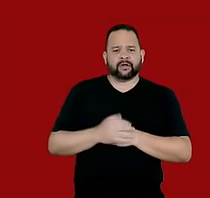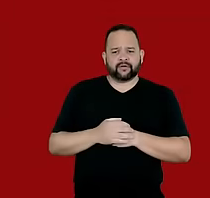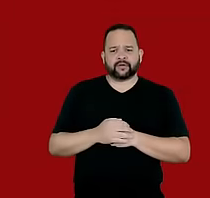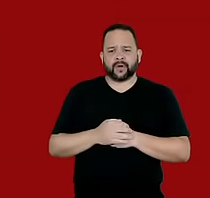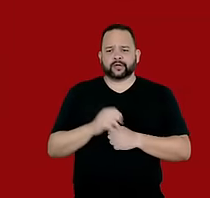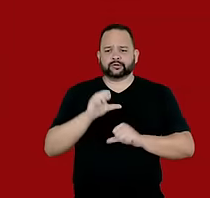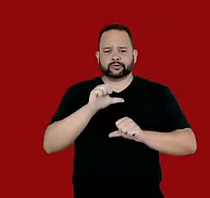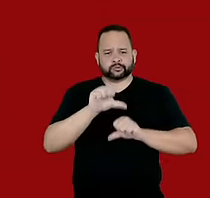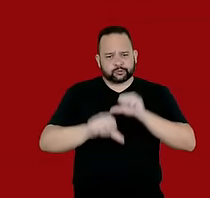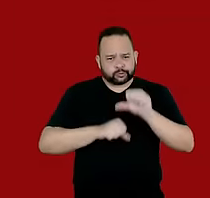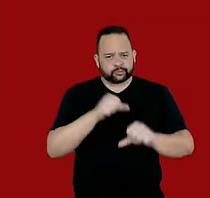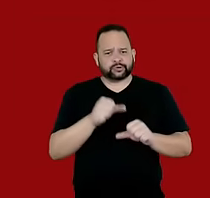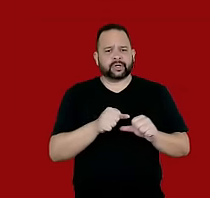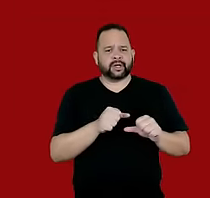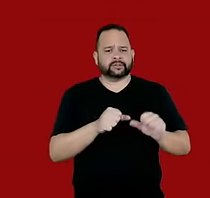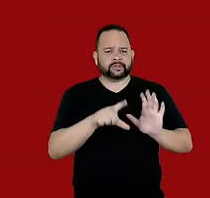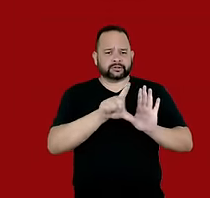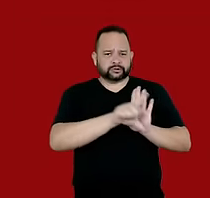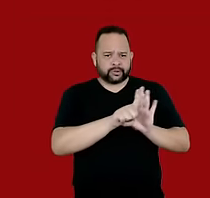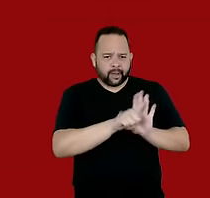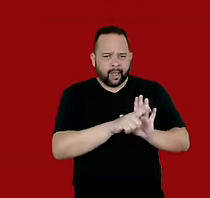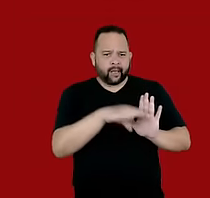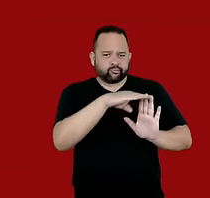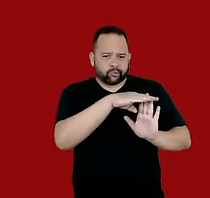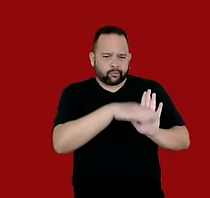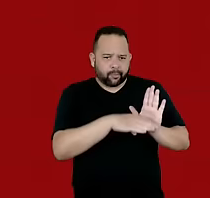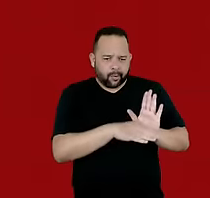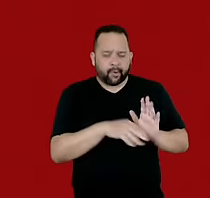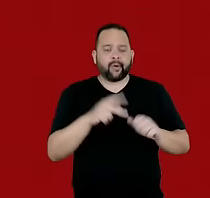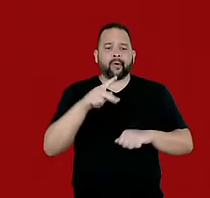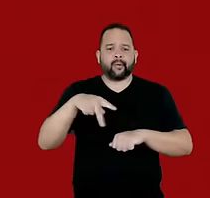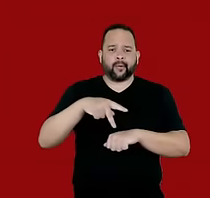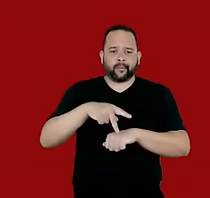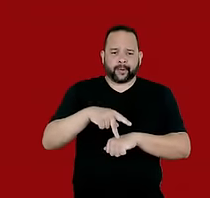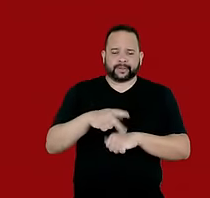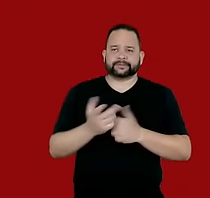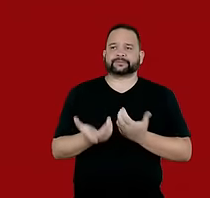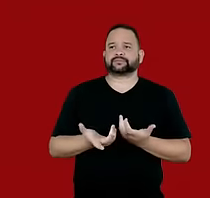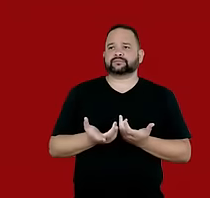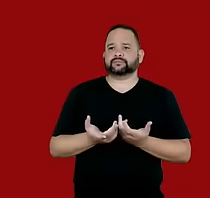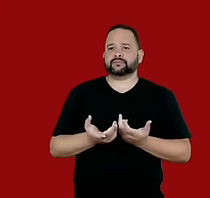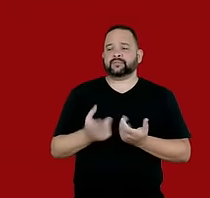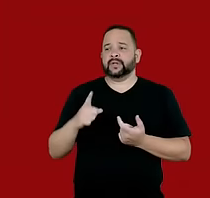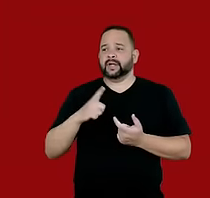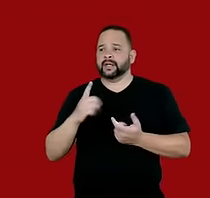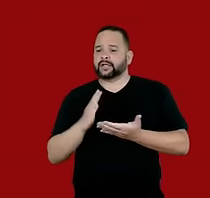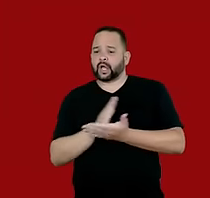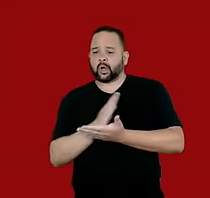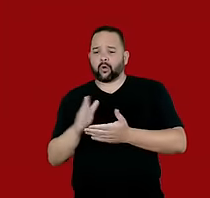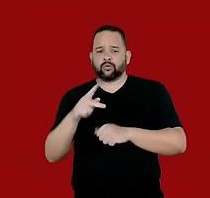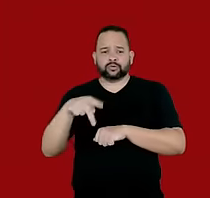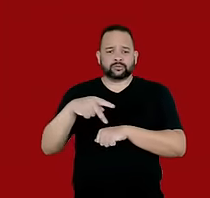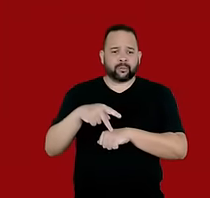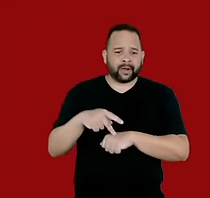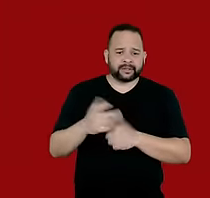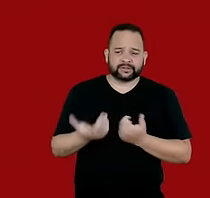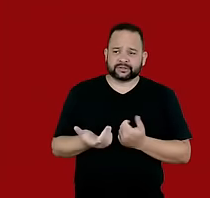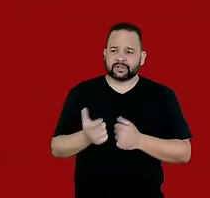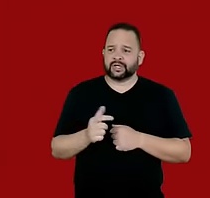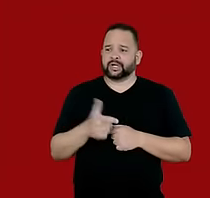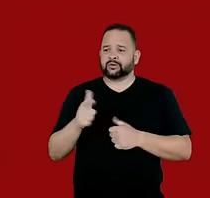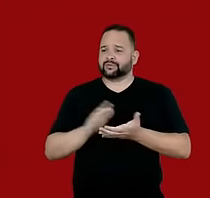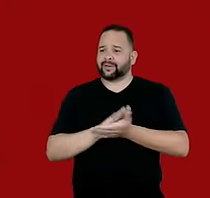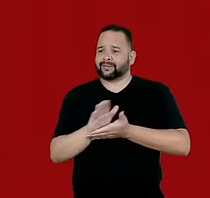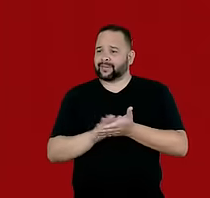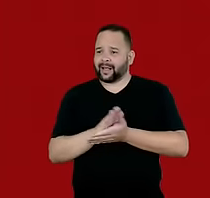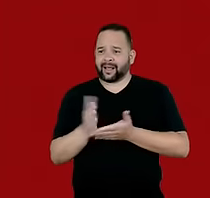dos seus pares eh é um país que né tem alguns países que não TM nenhum tipo né de arcabouço fiscal o Brasil tem um arcabouo fiscal